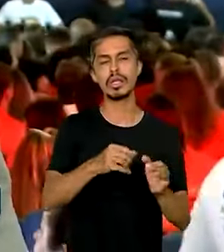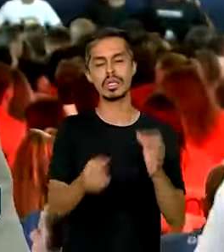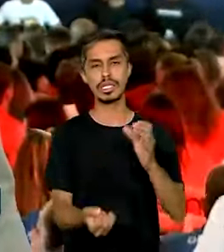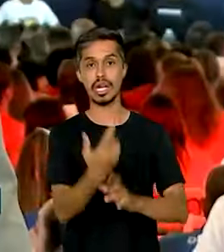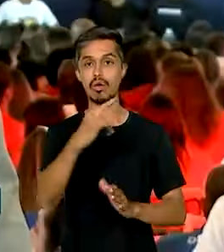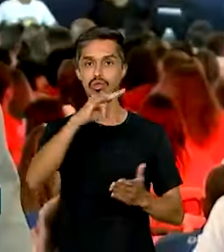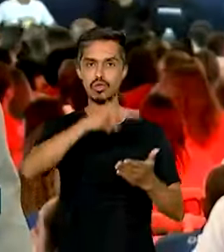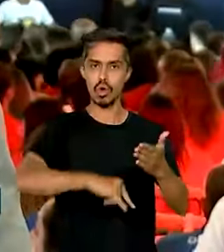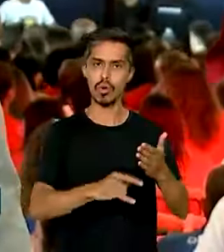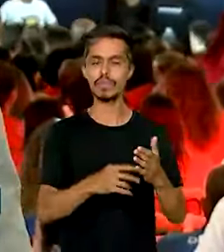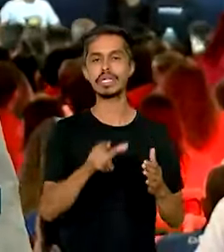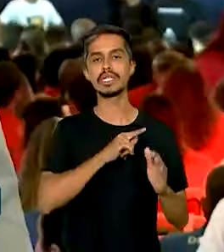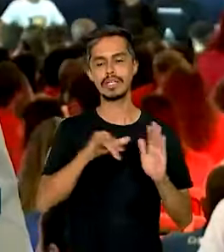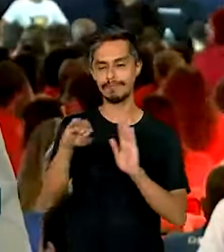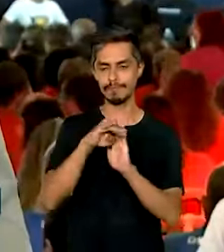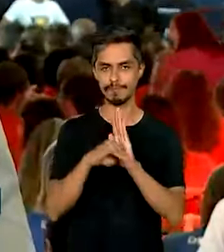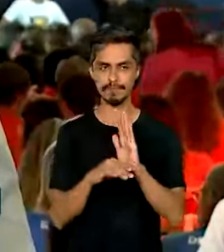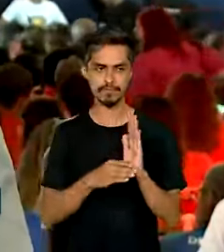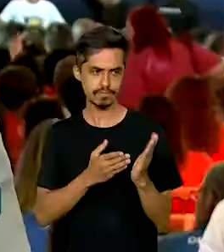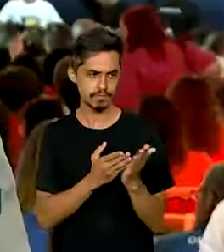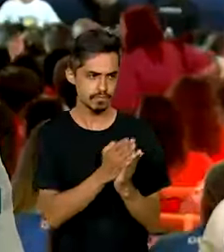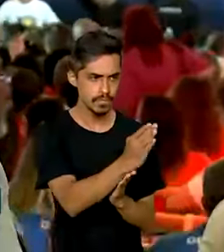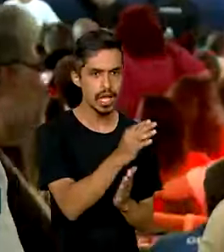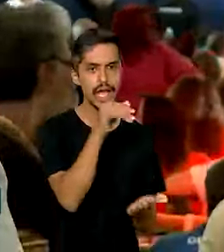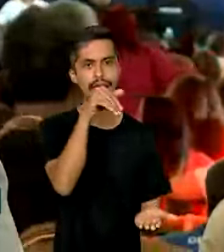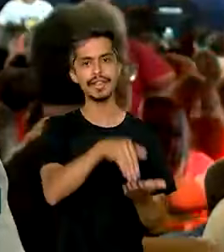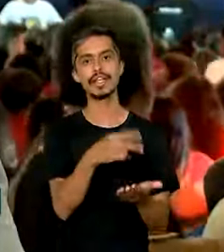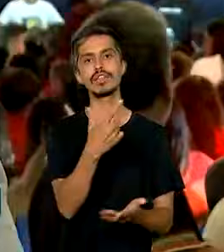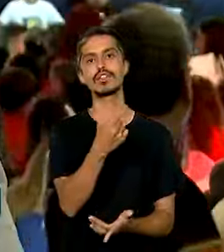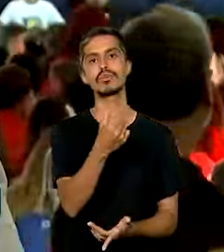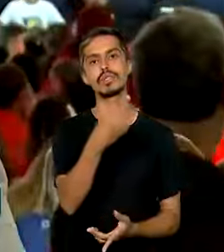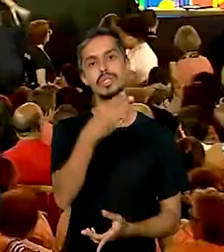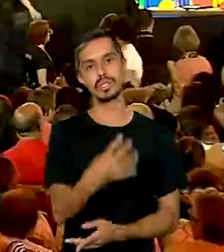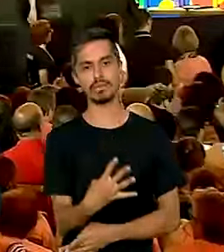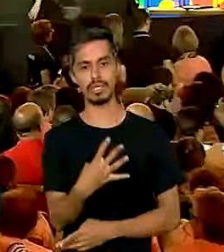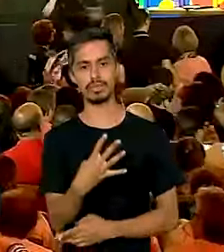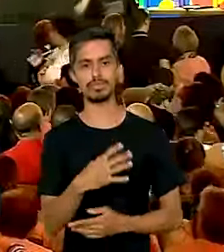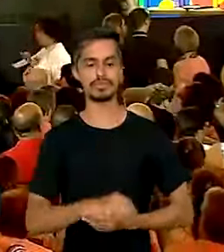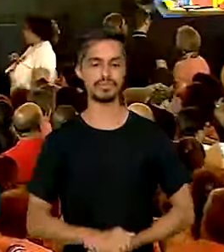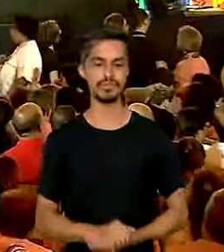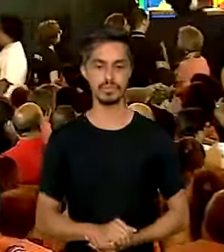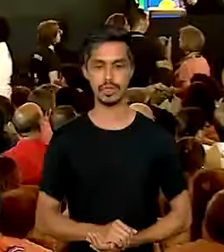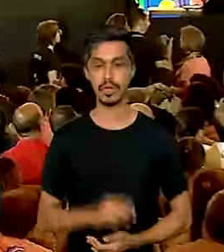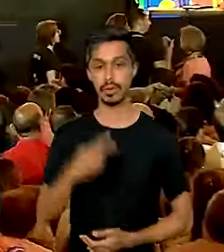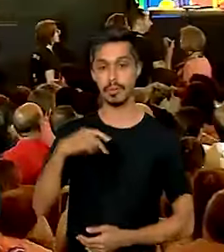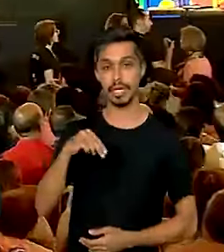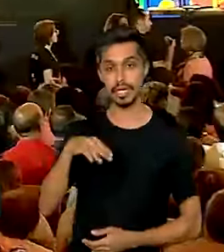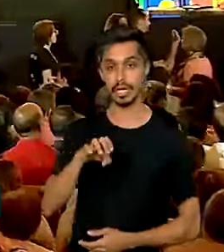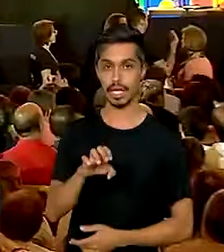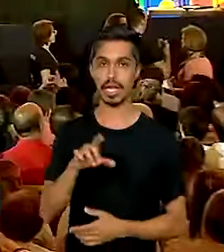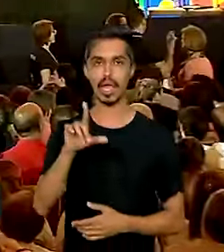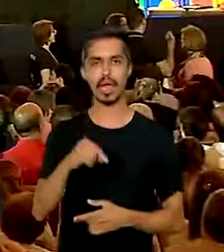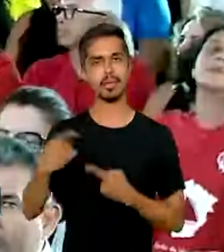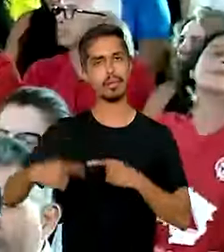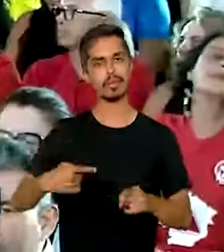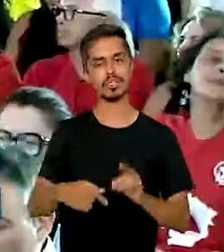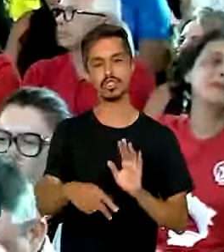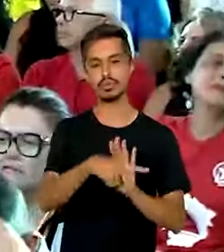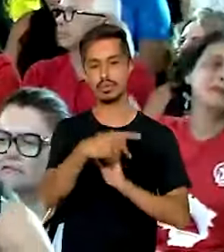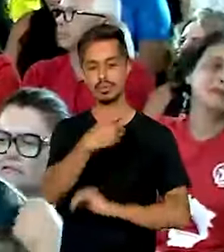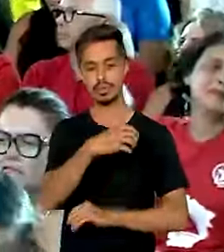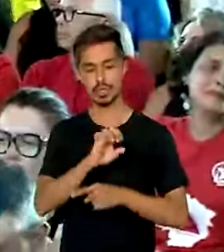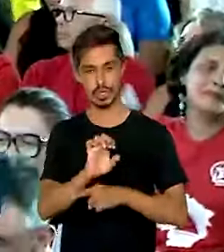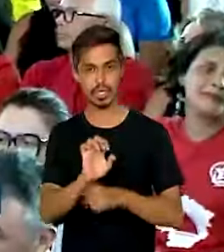o documento com diretrizes para a educação até 2034. O PNE é considerado uma política de Estado e